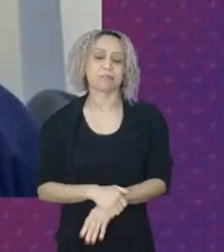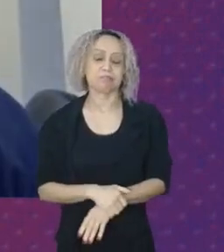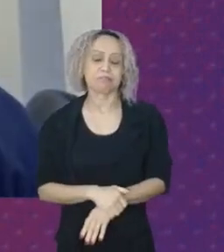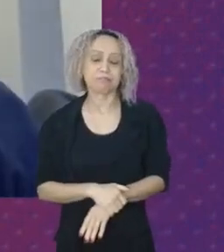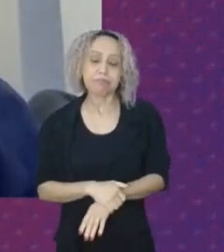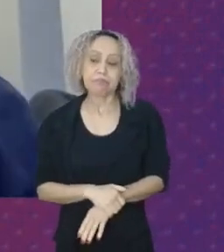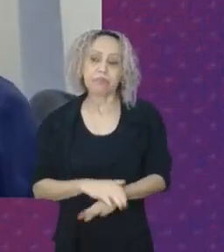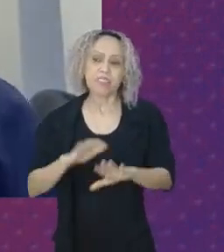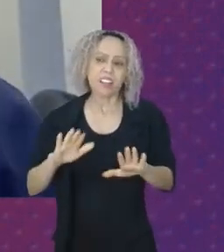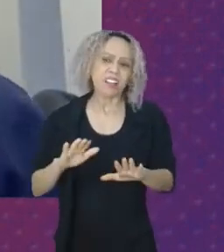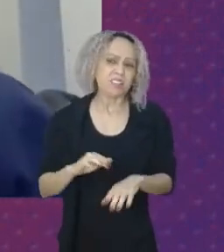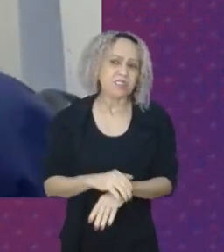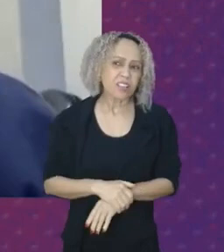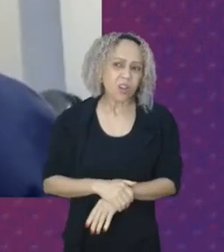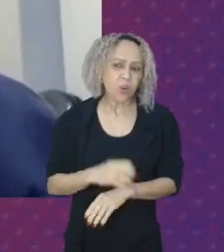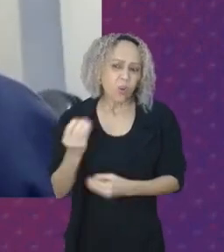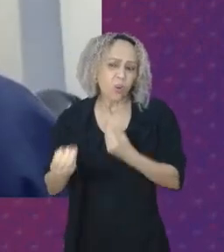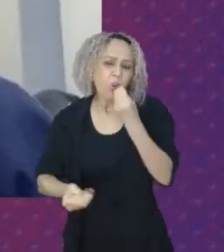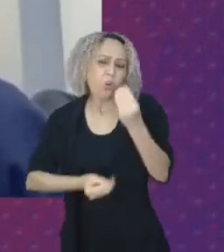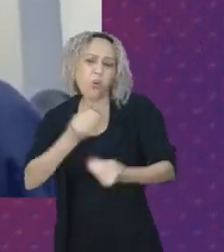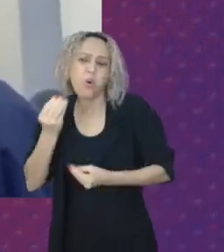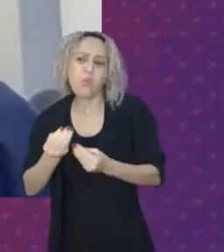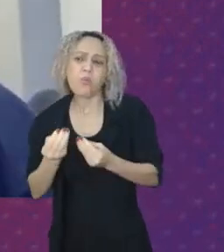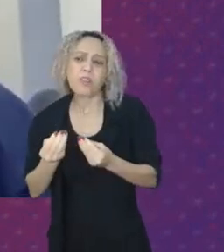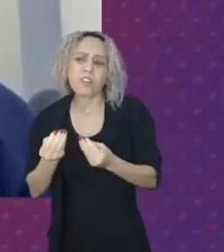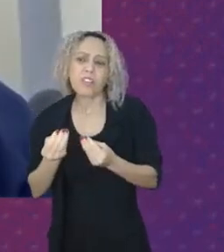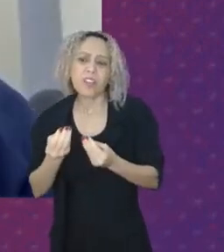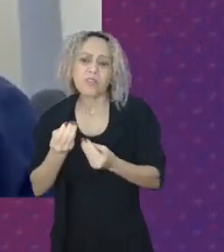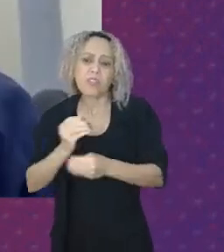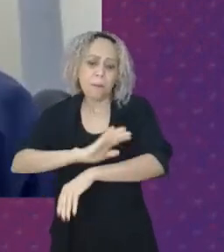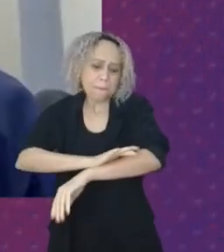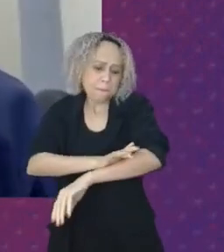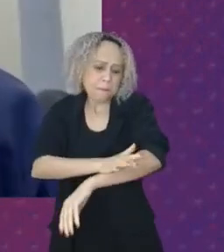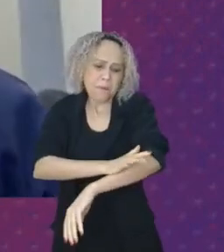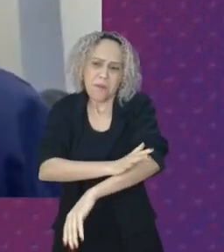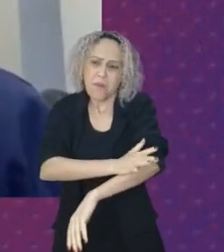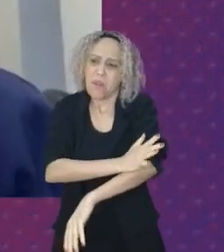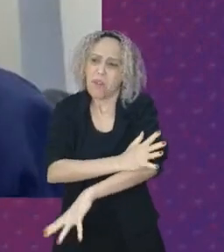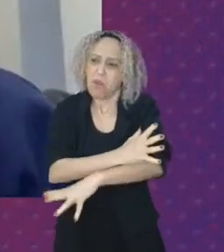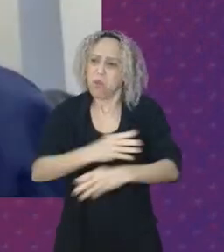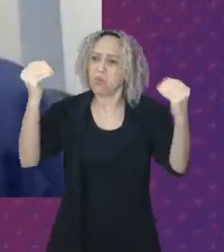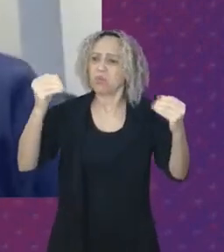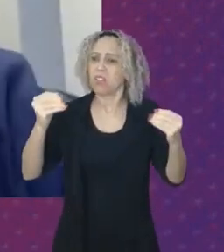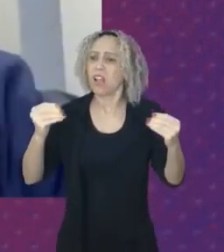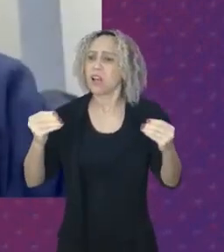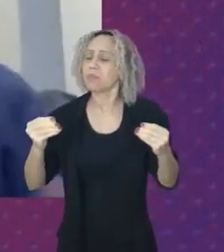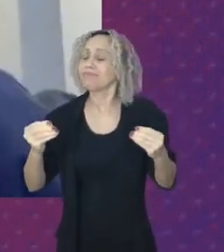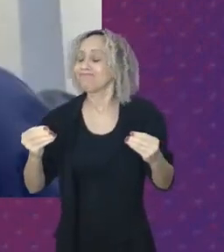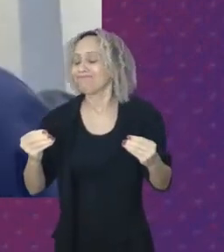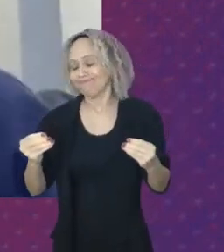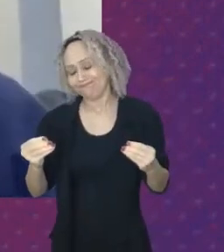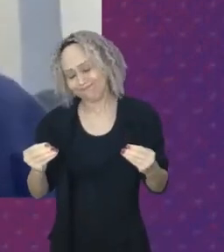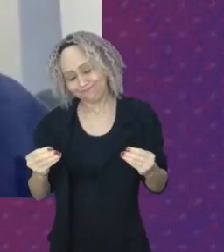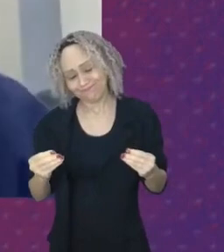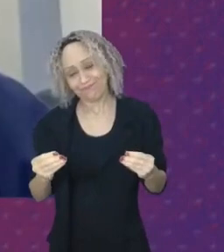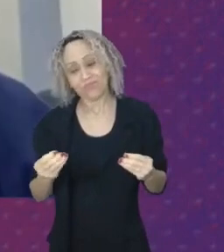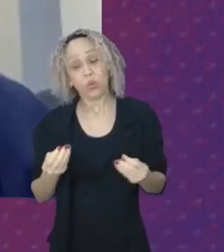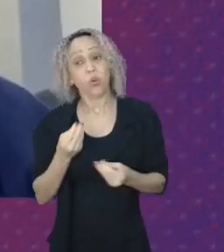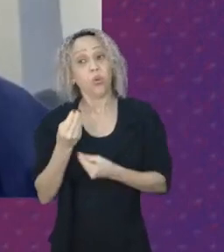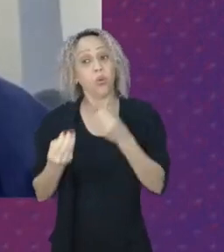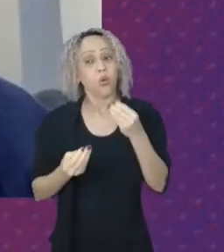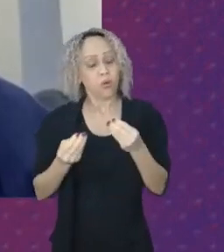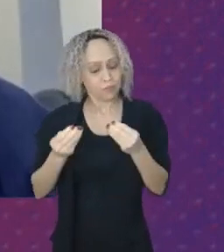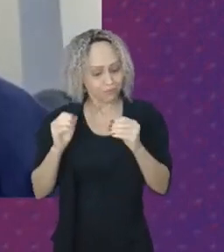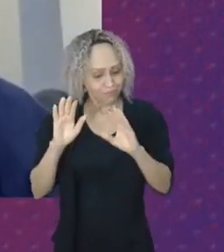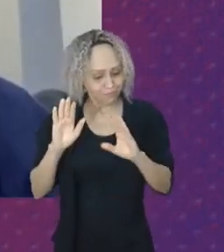racismo se a gente também não tiver uma ação efetiva, né, contra o machismo, que é outro sistema que estrutura